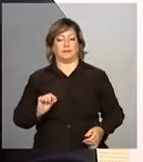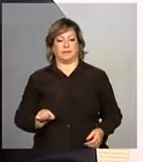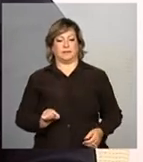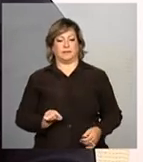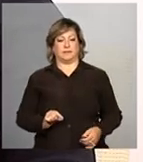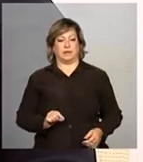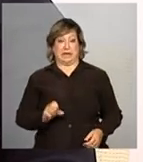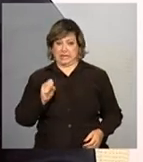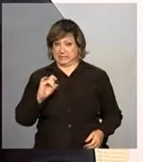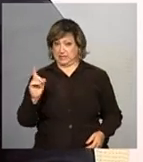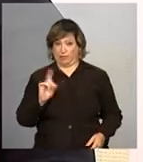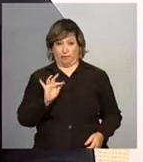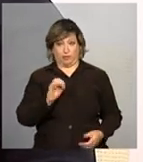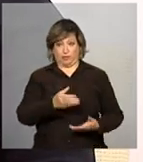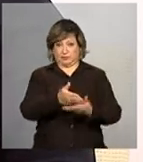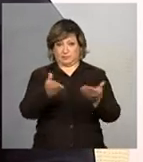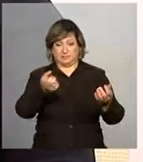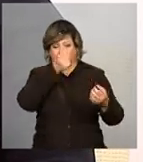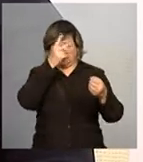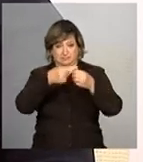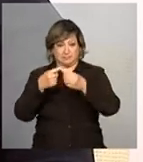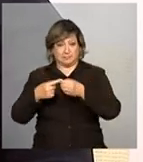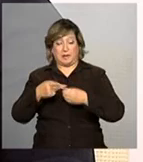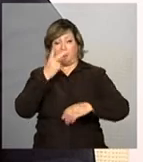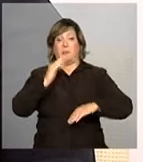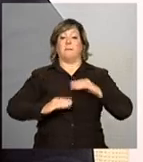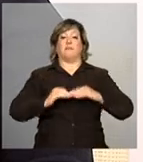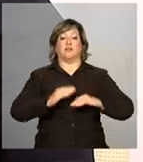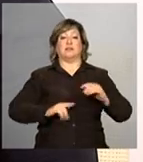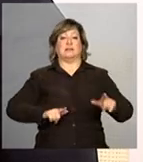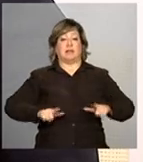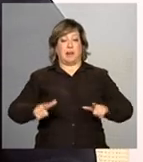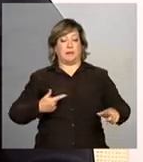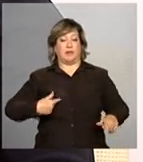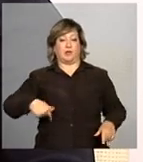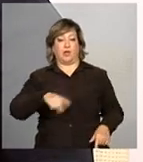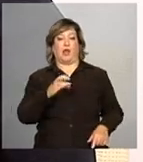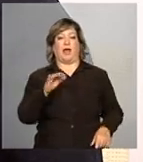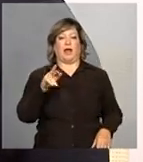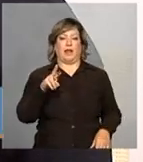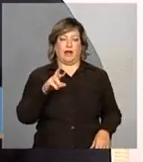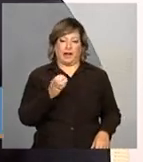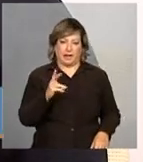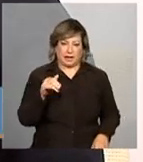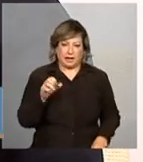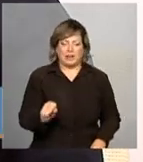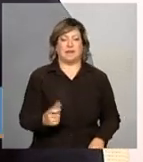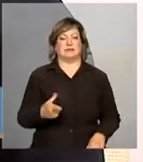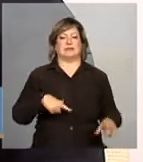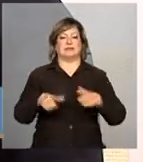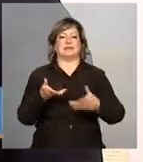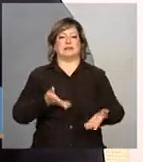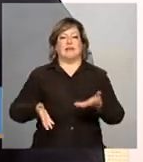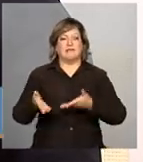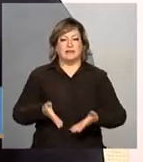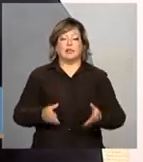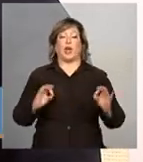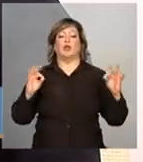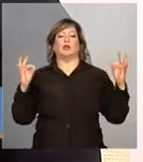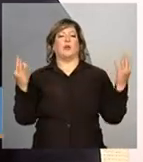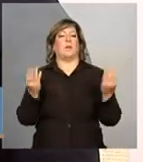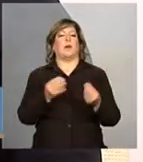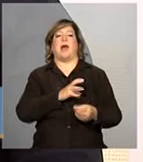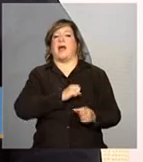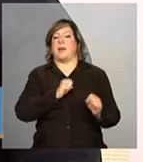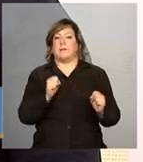se não fossem os municípios os profissionais que trabalham nos ossos Crazy nos creas nos serviços todos